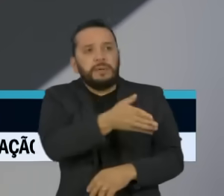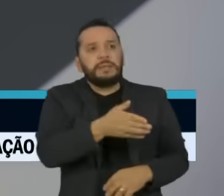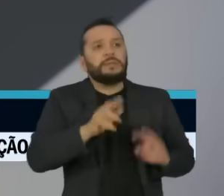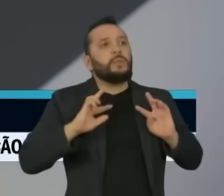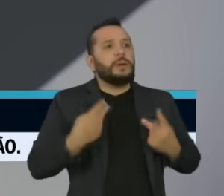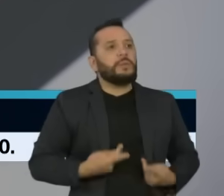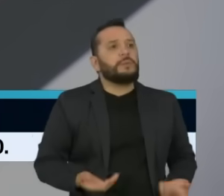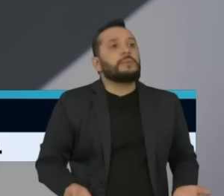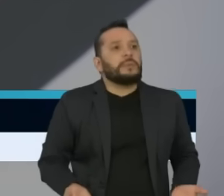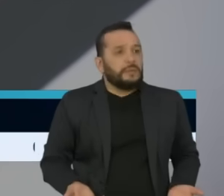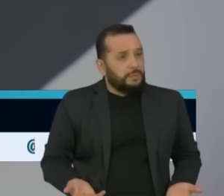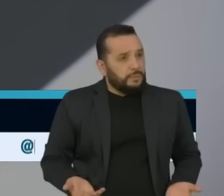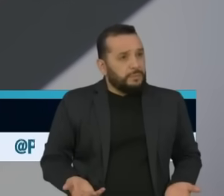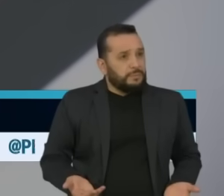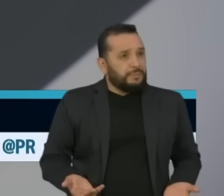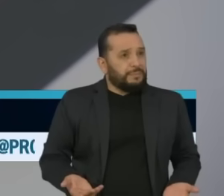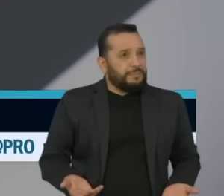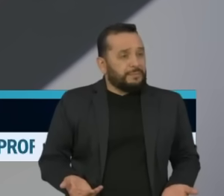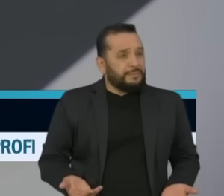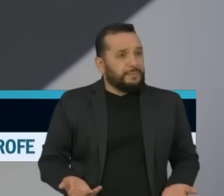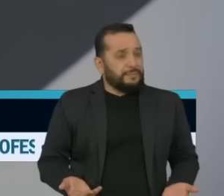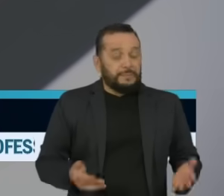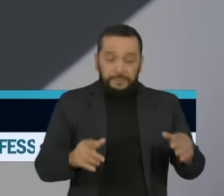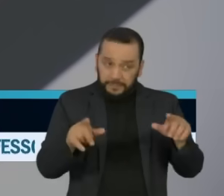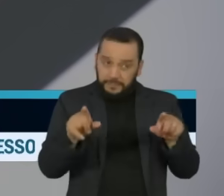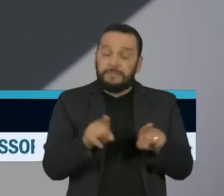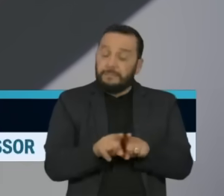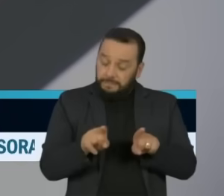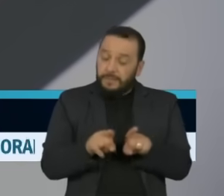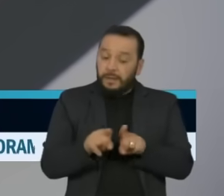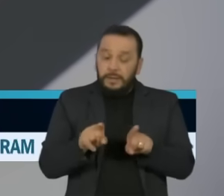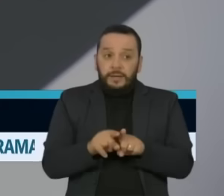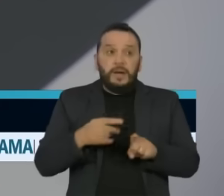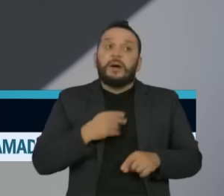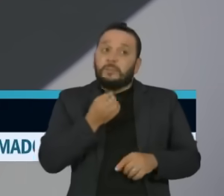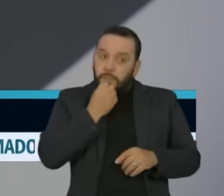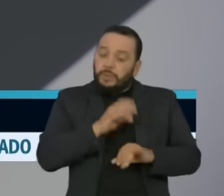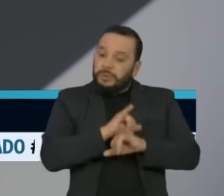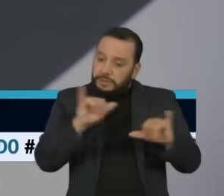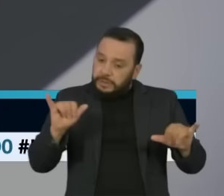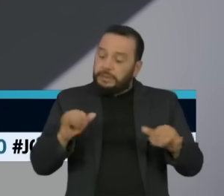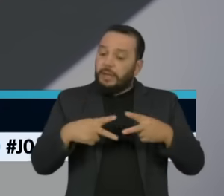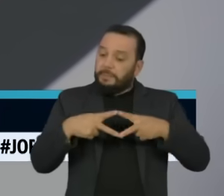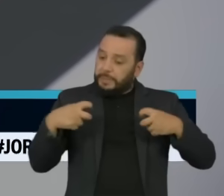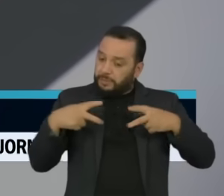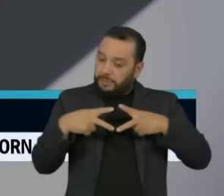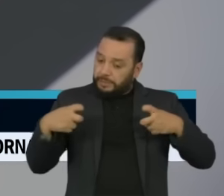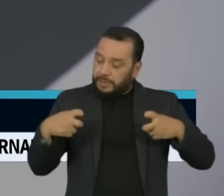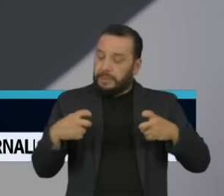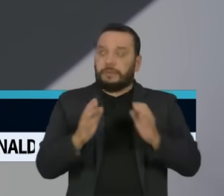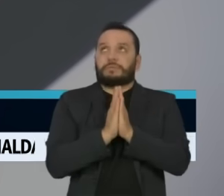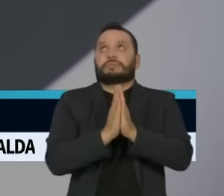negócio deles. E isso é uma boa notícia que a Petrobras finalmente